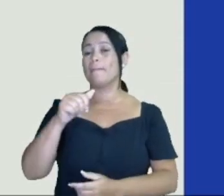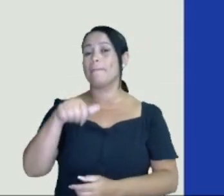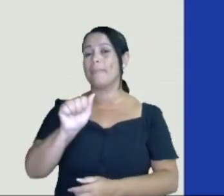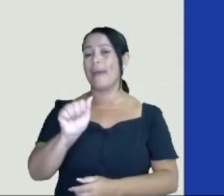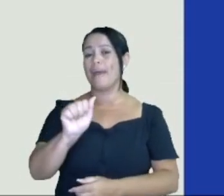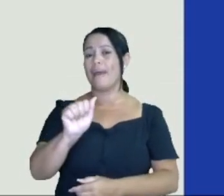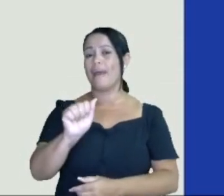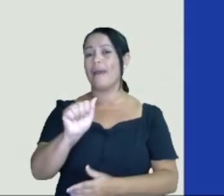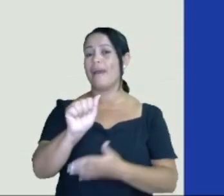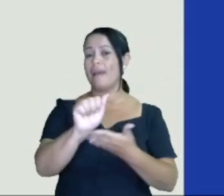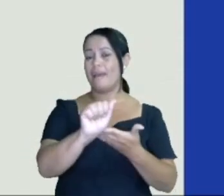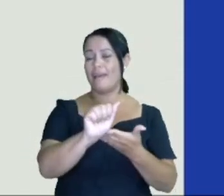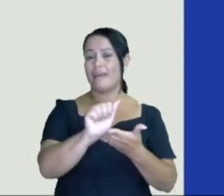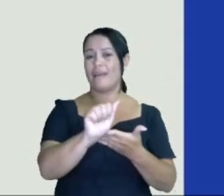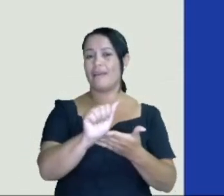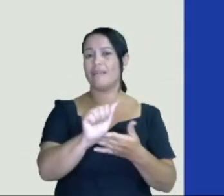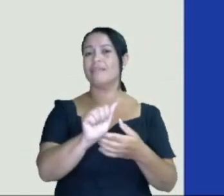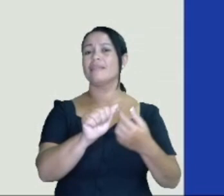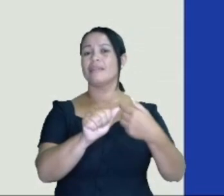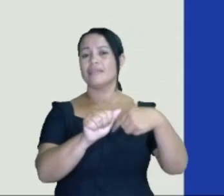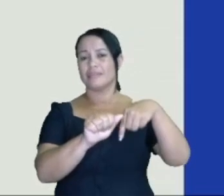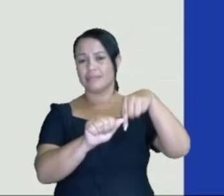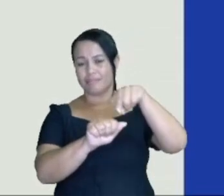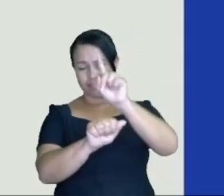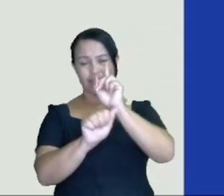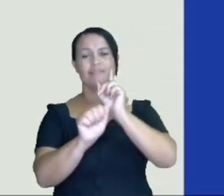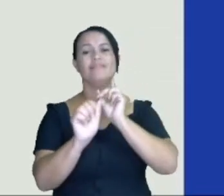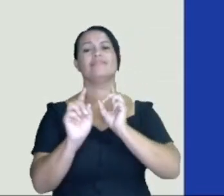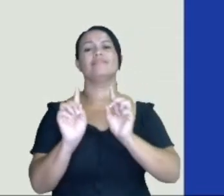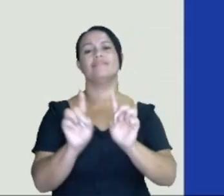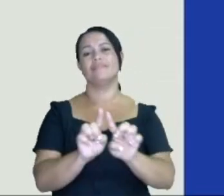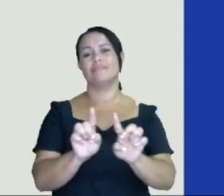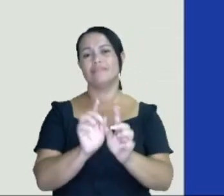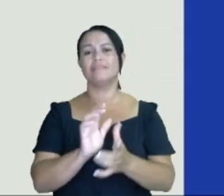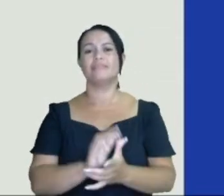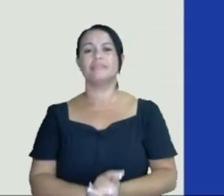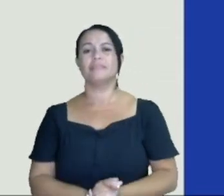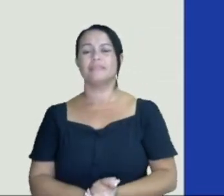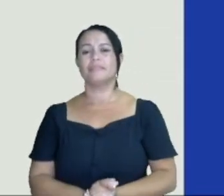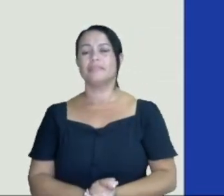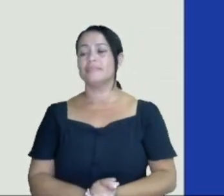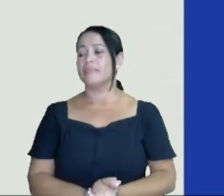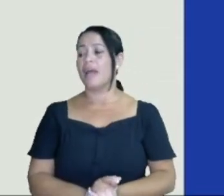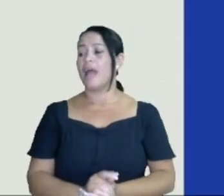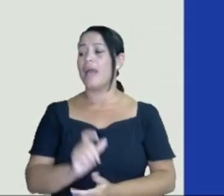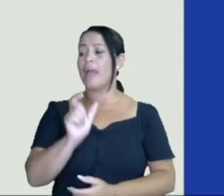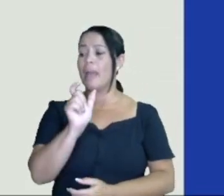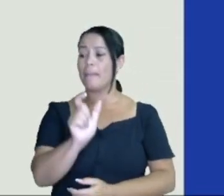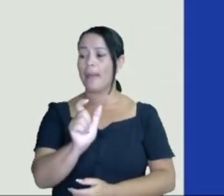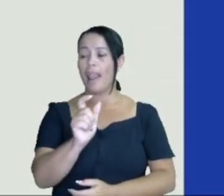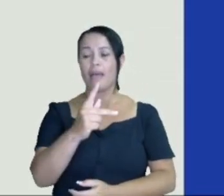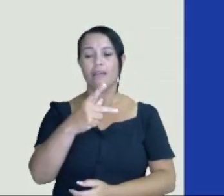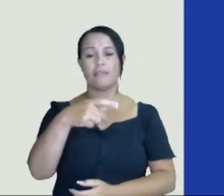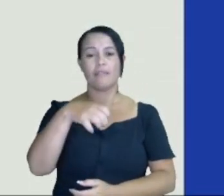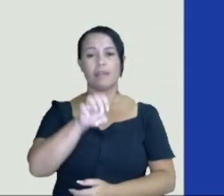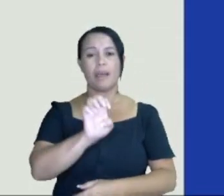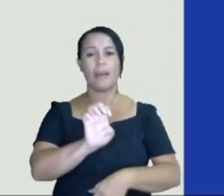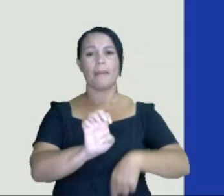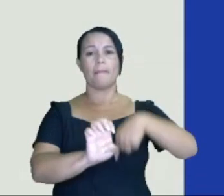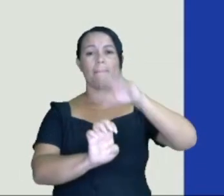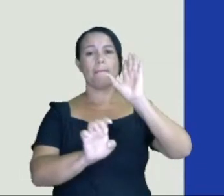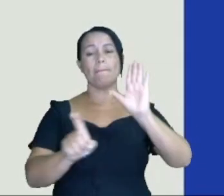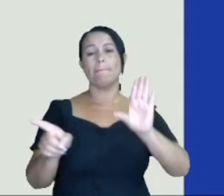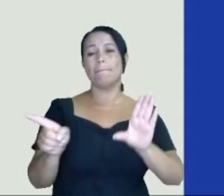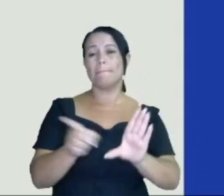Pá, termina em A? Sim. Acentua. E a palavra pé, termina